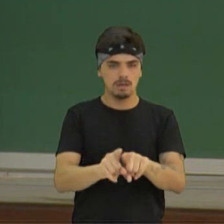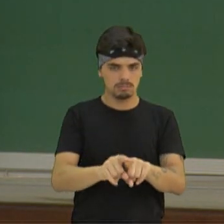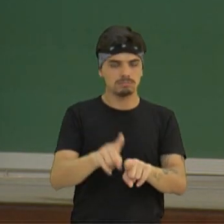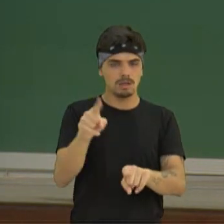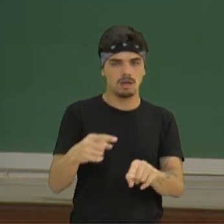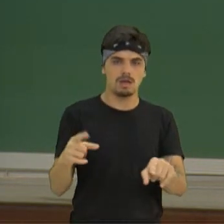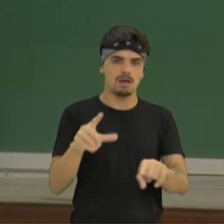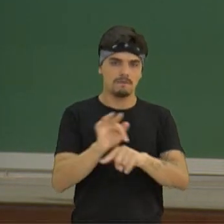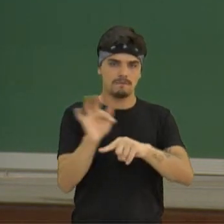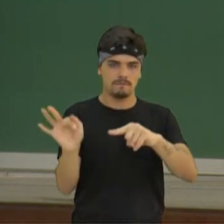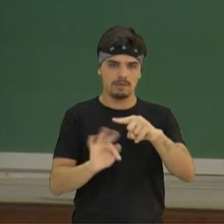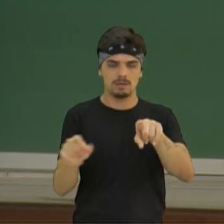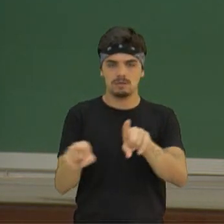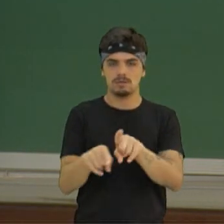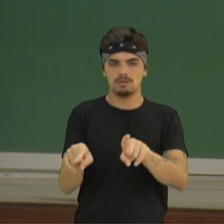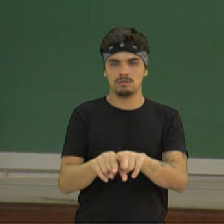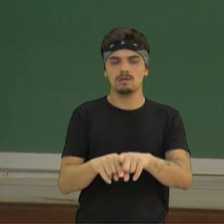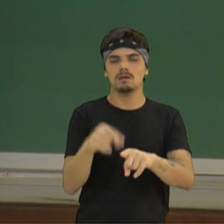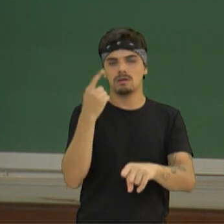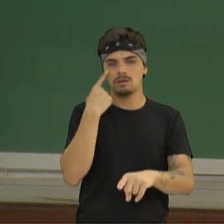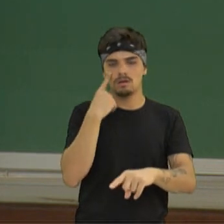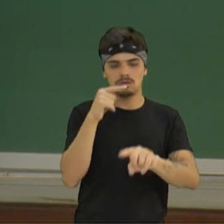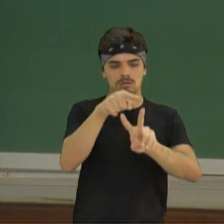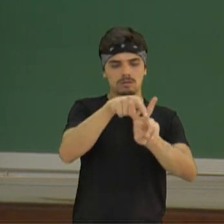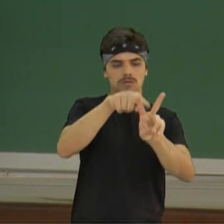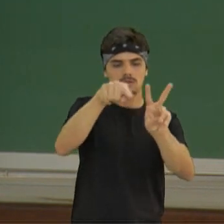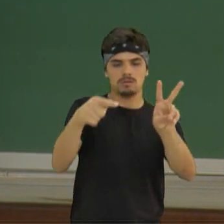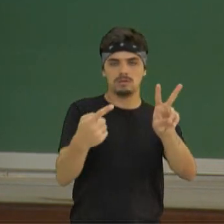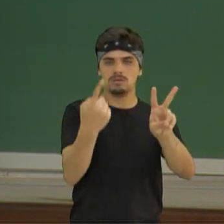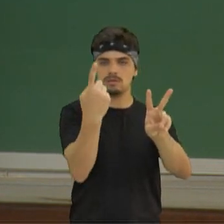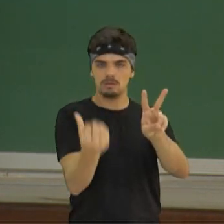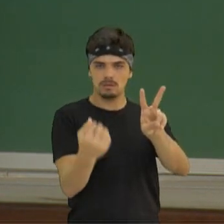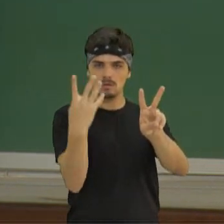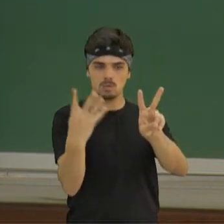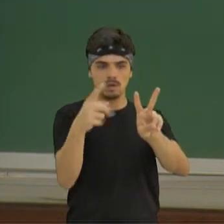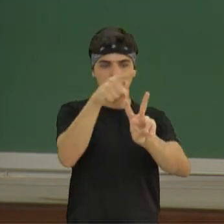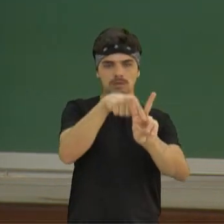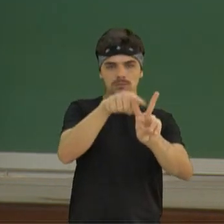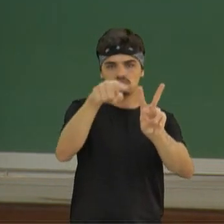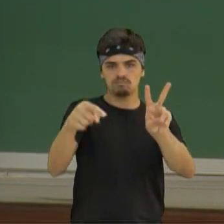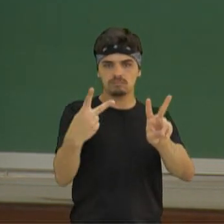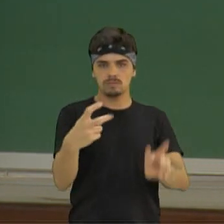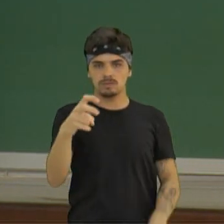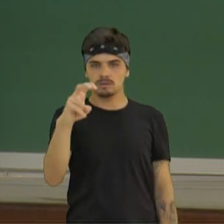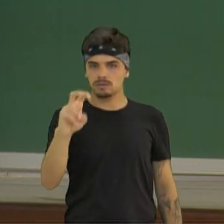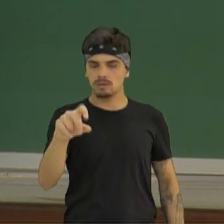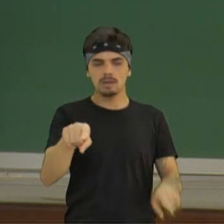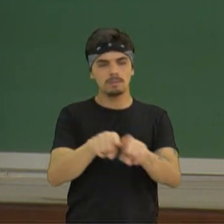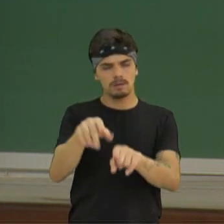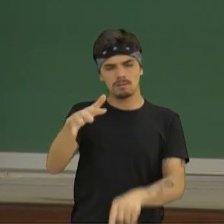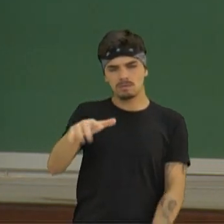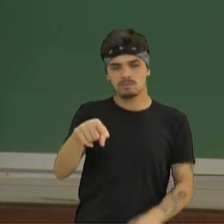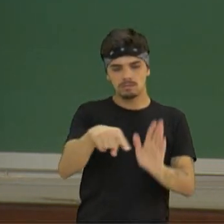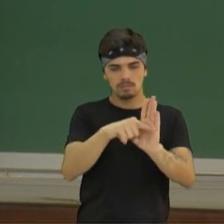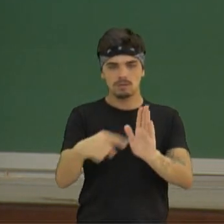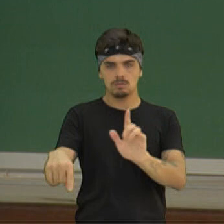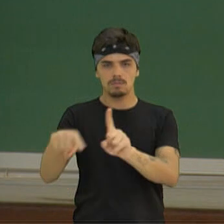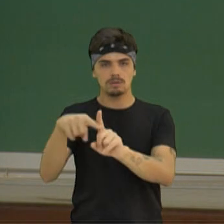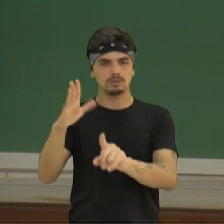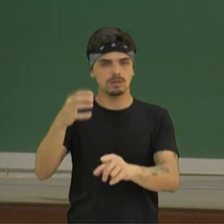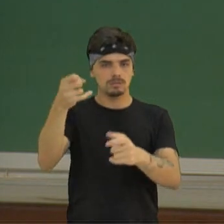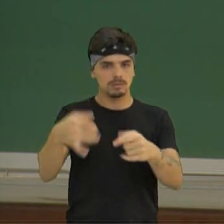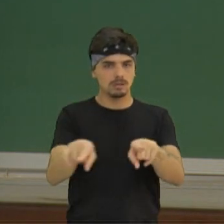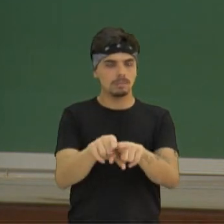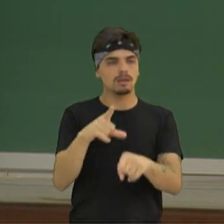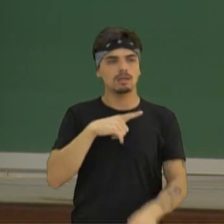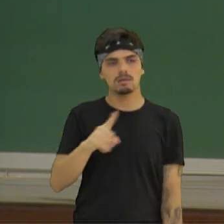uma fração. Raiz de 16, 4, raiz de 25, 5. Novamente, o mais ou menos que eu já falei. Então, aqui, o que a